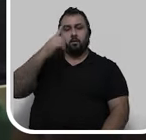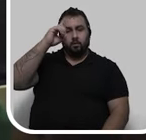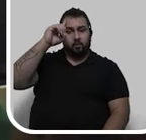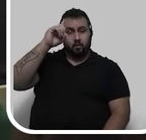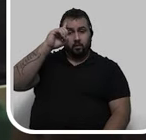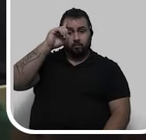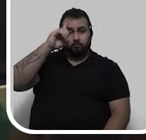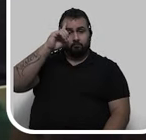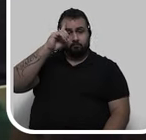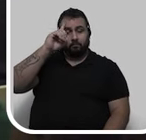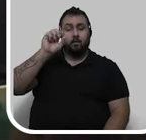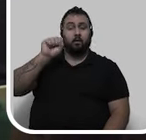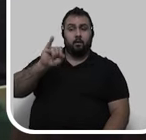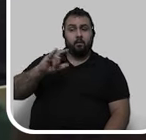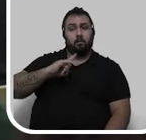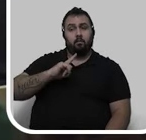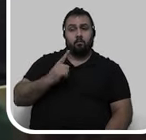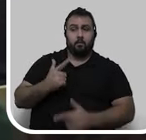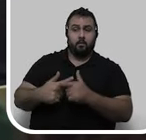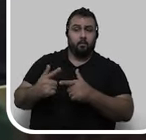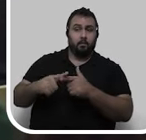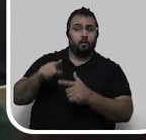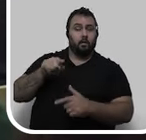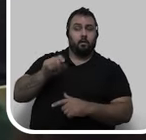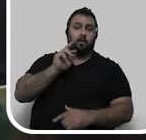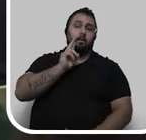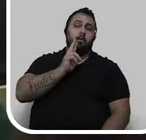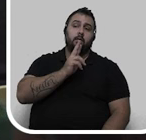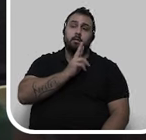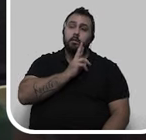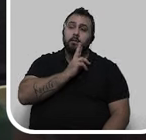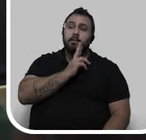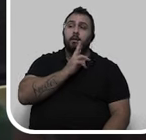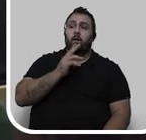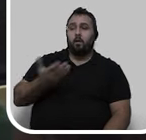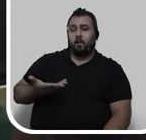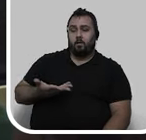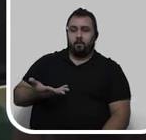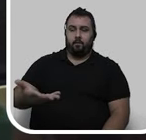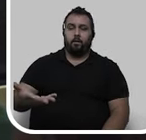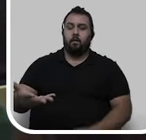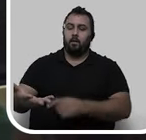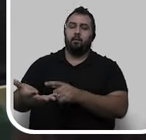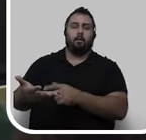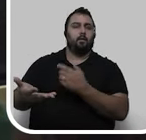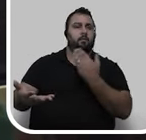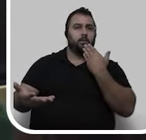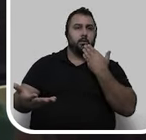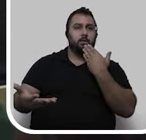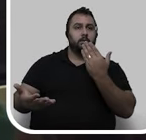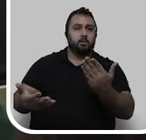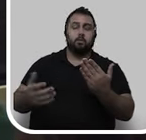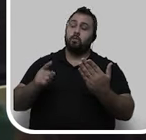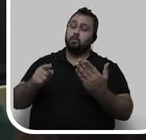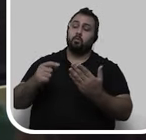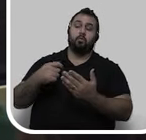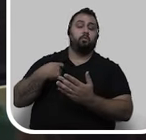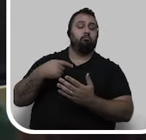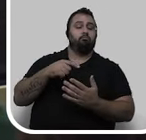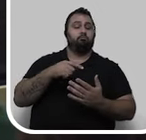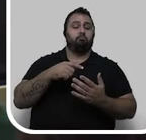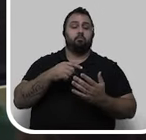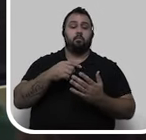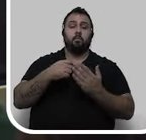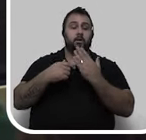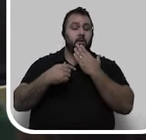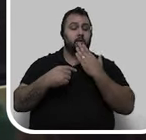Se der um problema nesse restaurante, o garçom vai lá e vai tirar o pedido no papel e vai levar na cozinha.